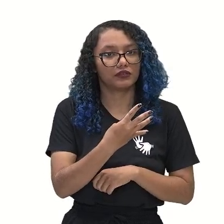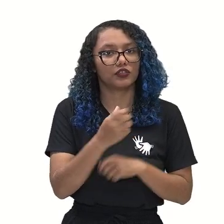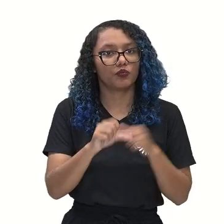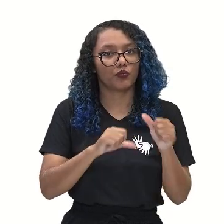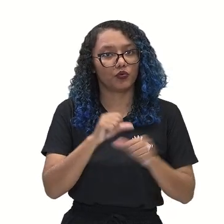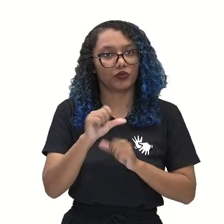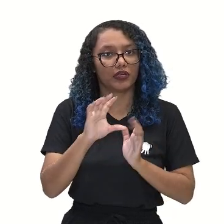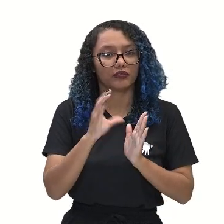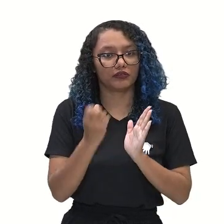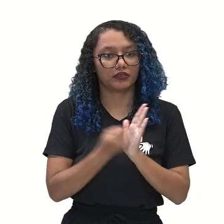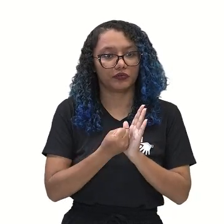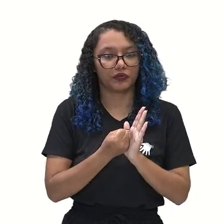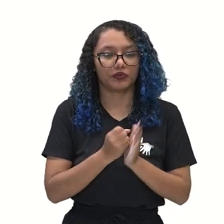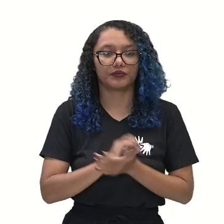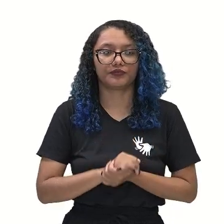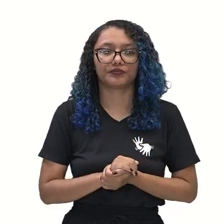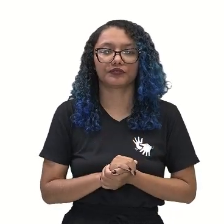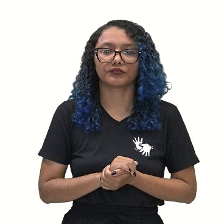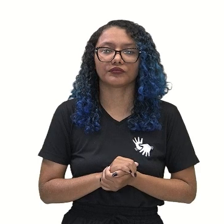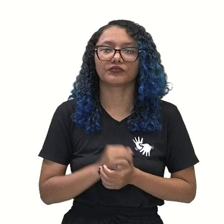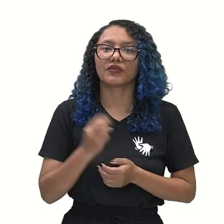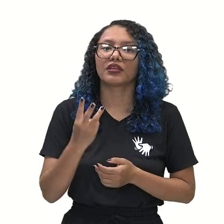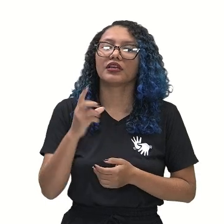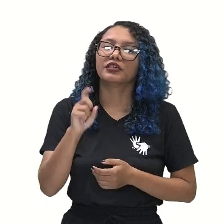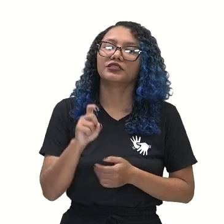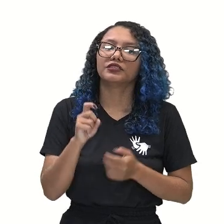seja, 3x igual a